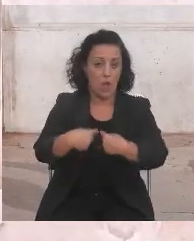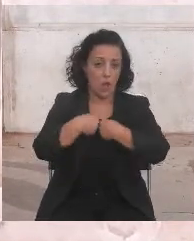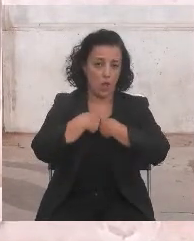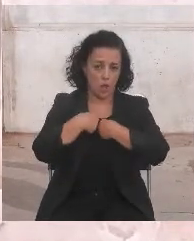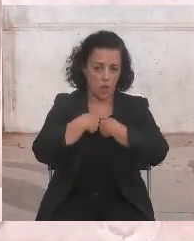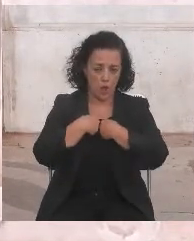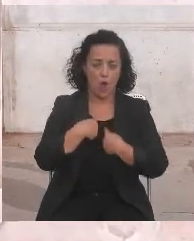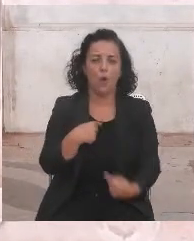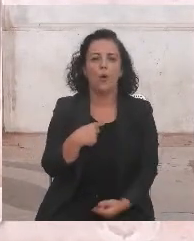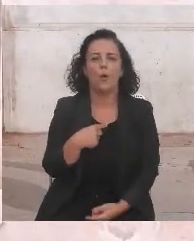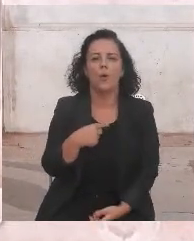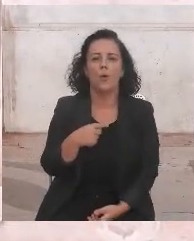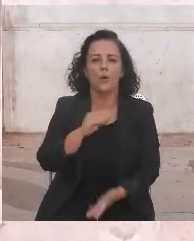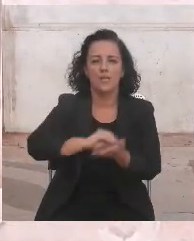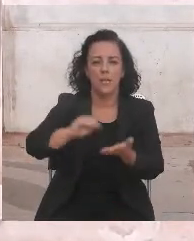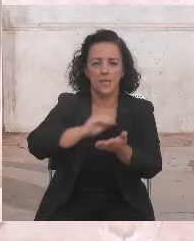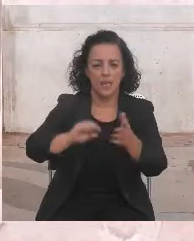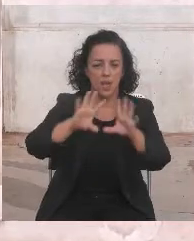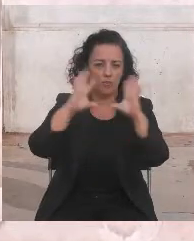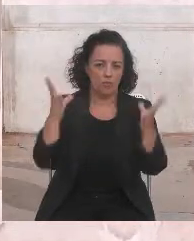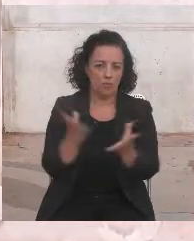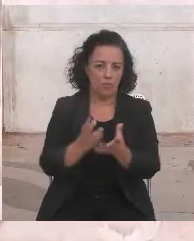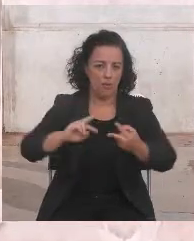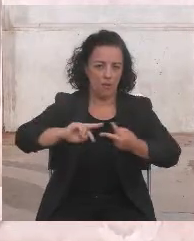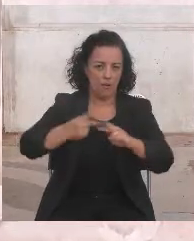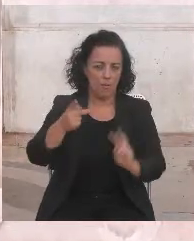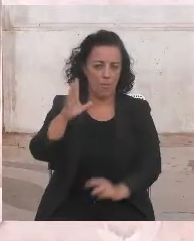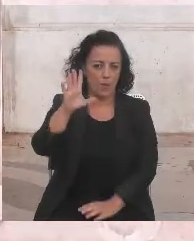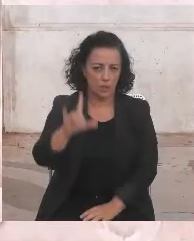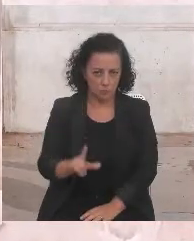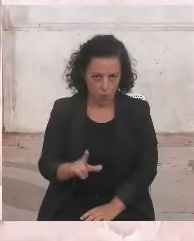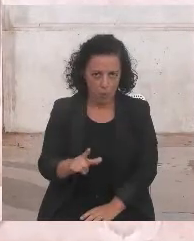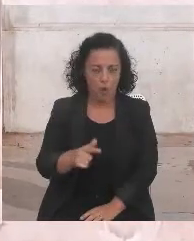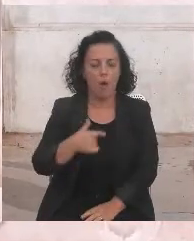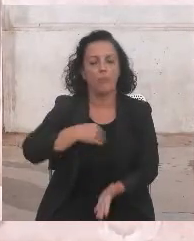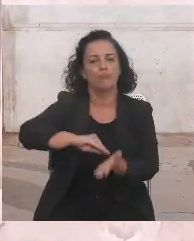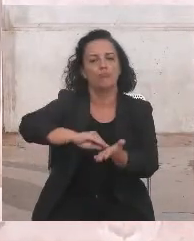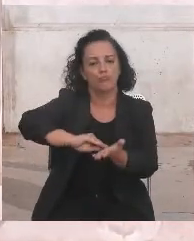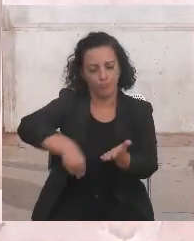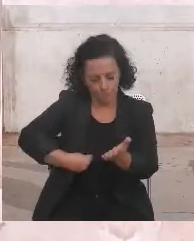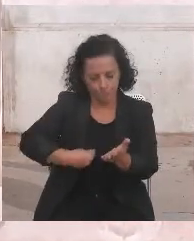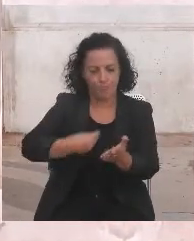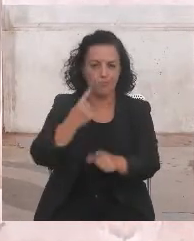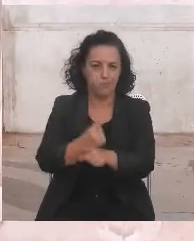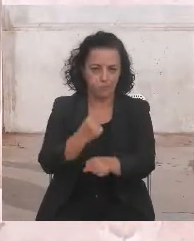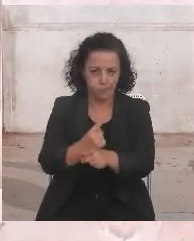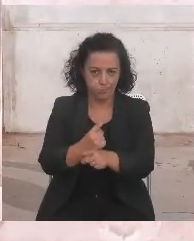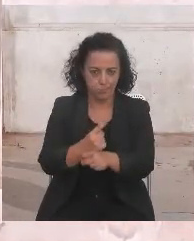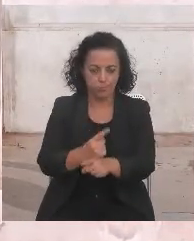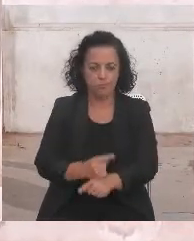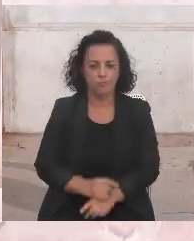Laplene Fernandes Guimarães, Secretário-Geral do Município de Lisboa, fiz escrever e subscrevo.